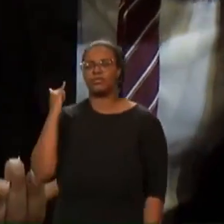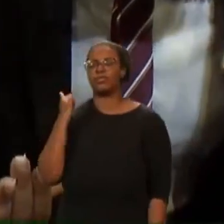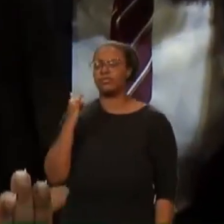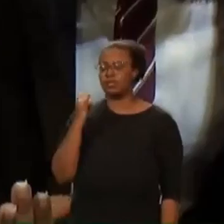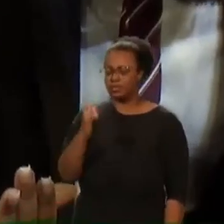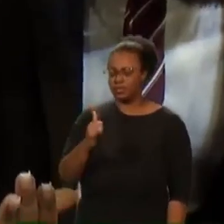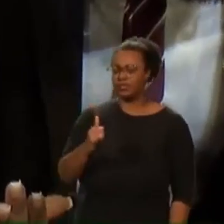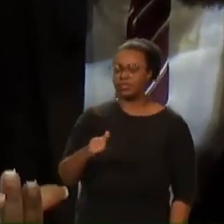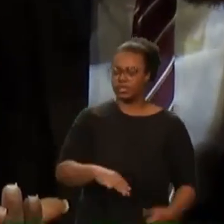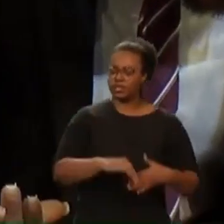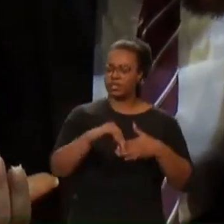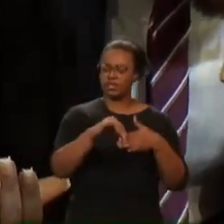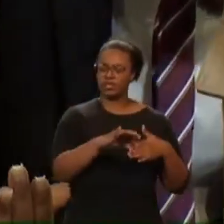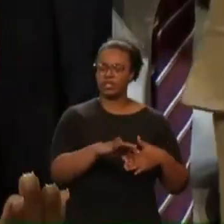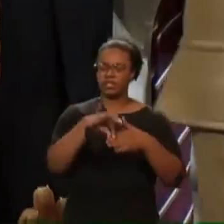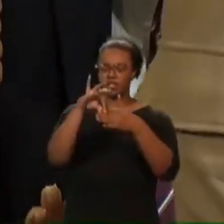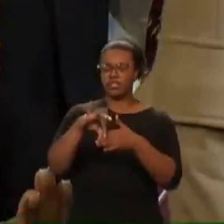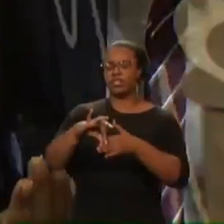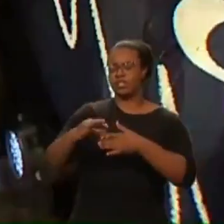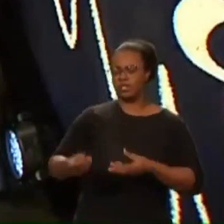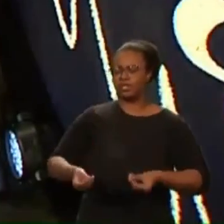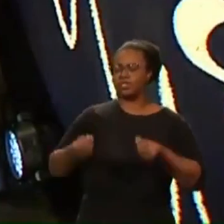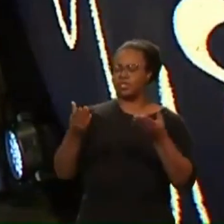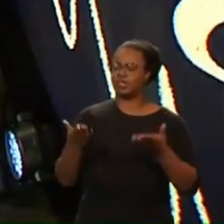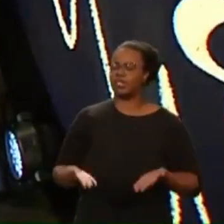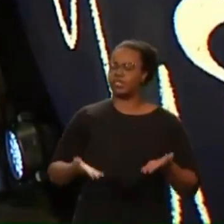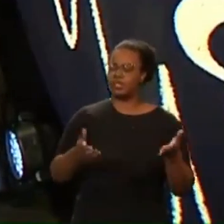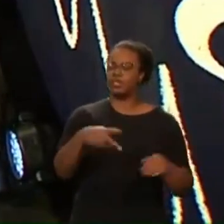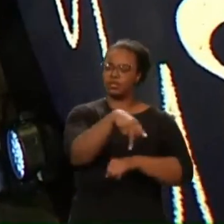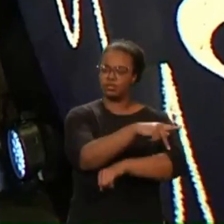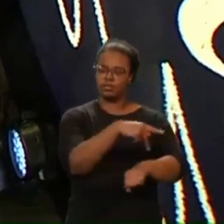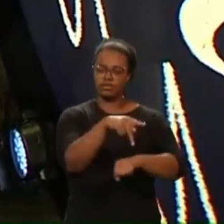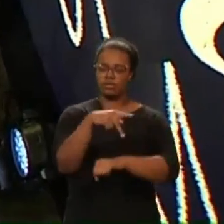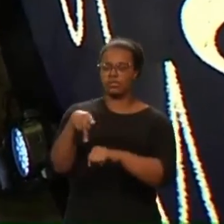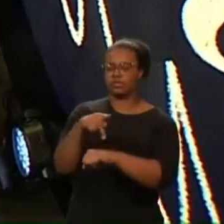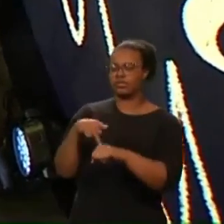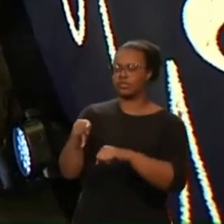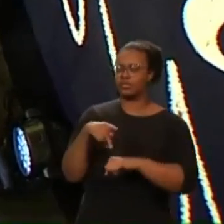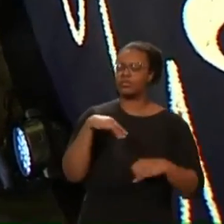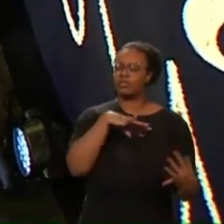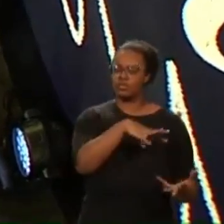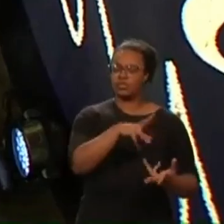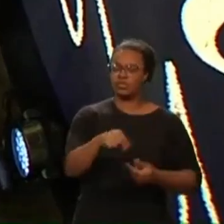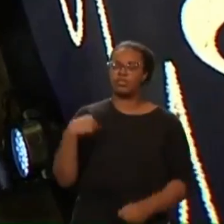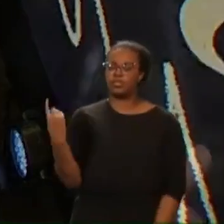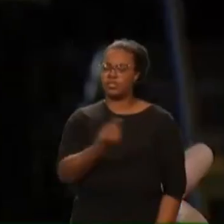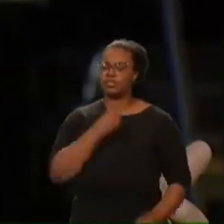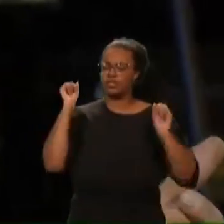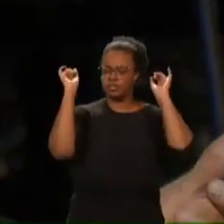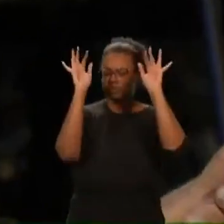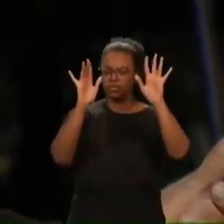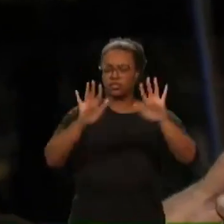levantando líderes pelo Brasil todo e pelas nações da terra em nome de Jesus nós os abençoamos Não